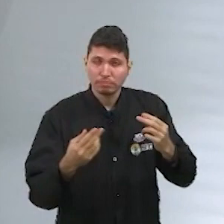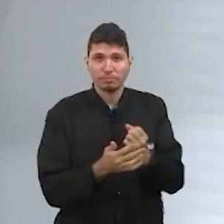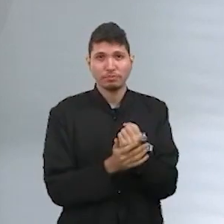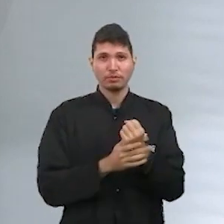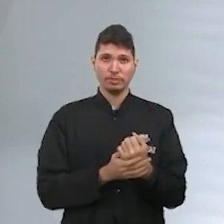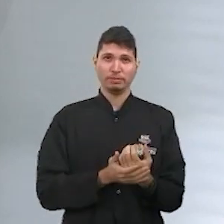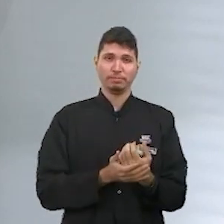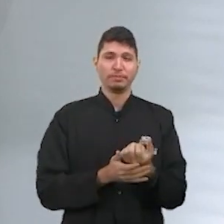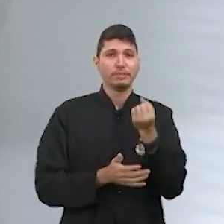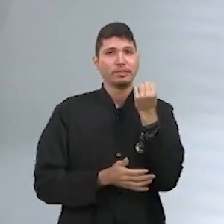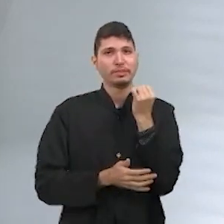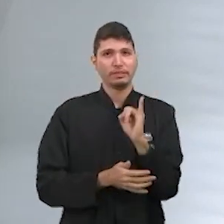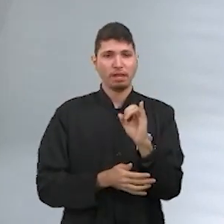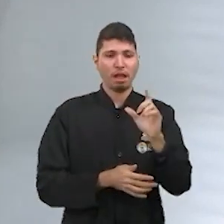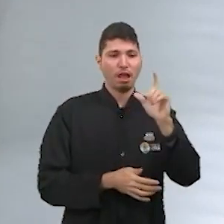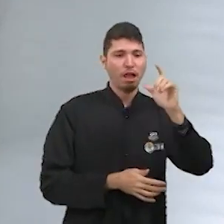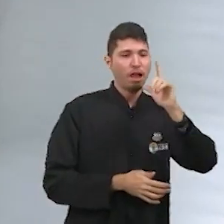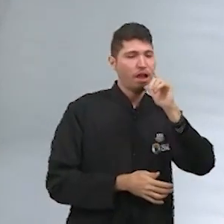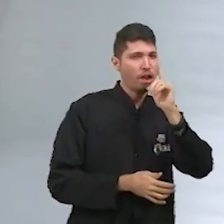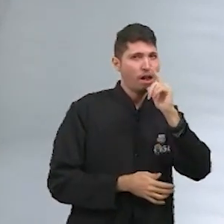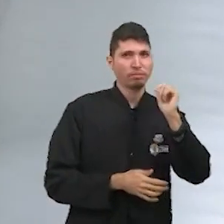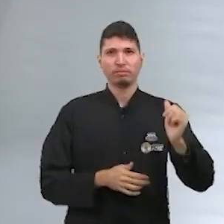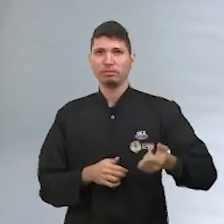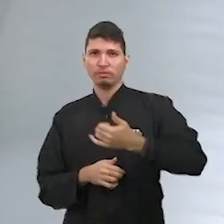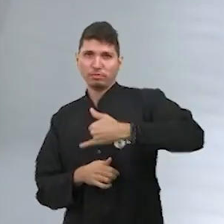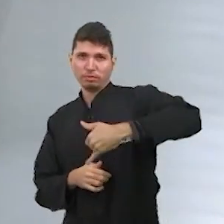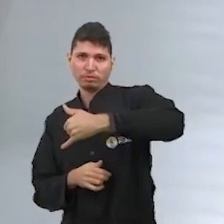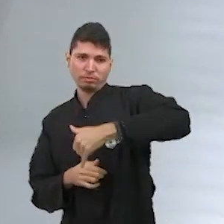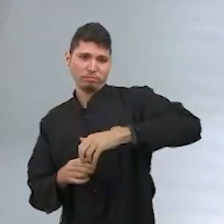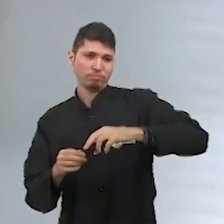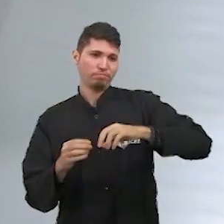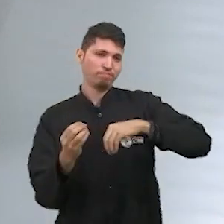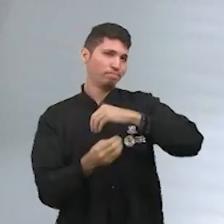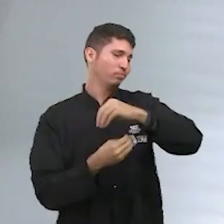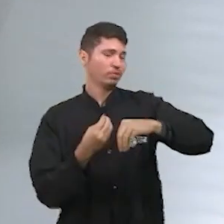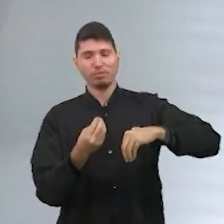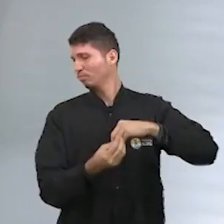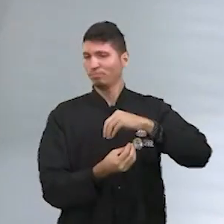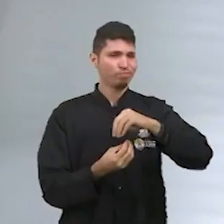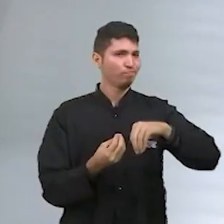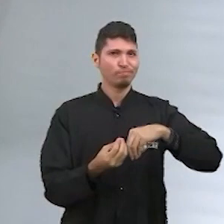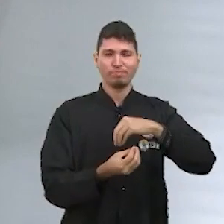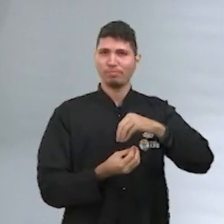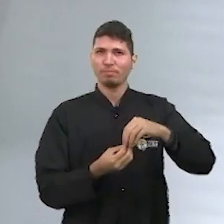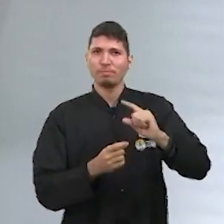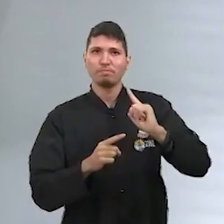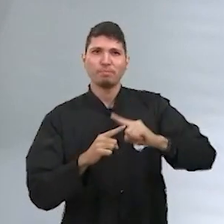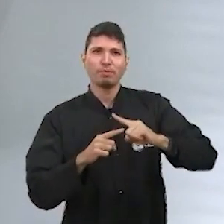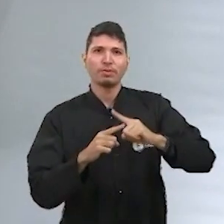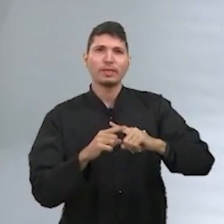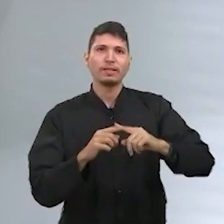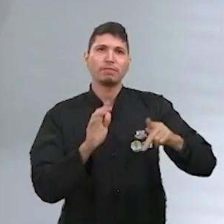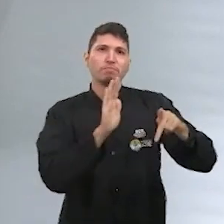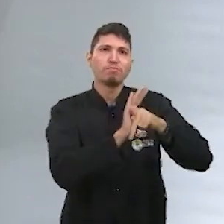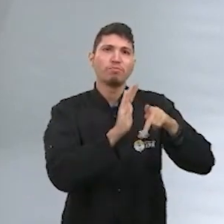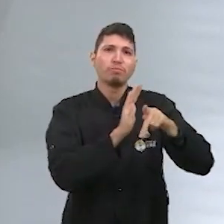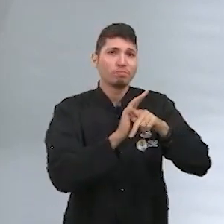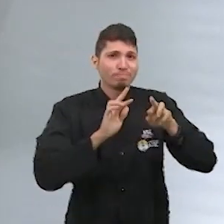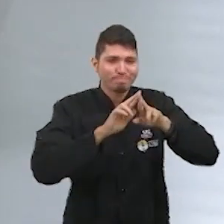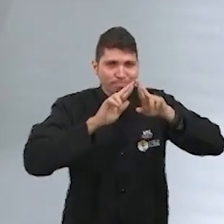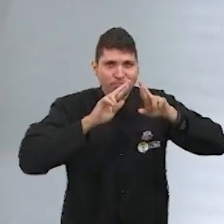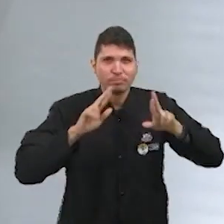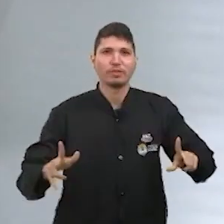nas ocasiões não se misturam, é porque possuem aí na estrutura propriedades